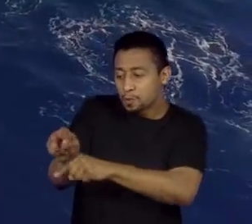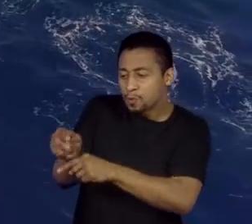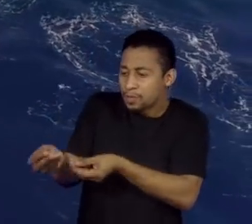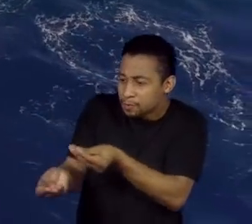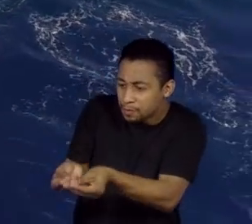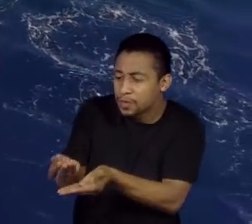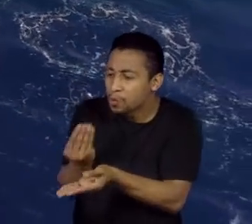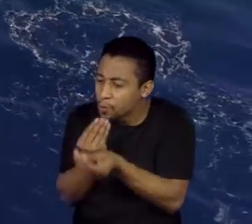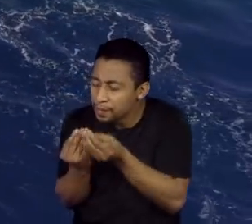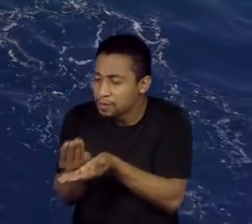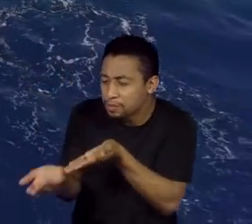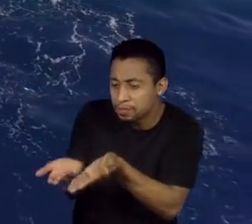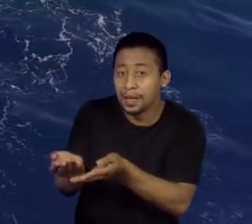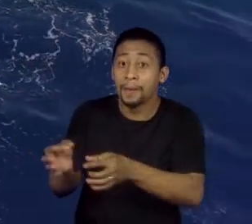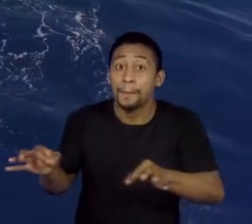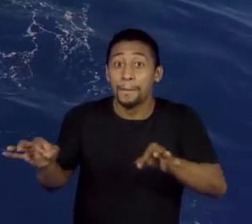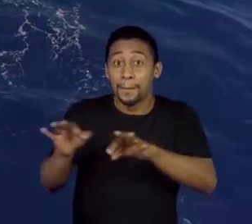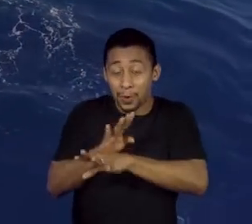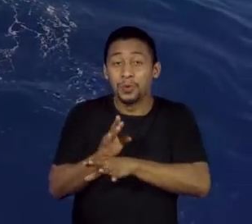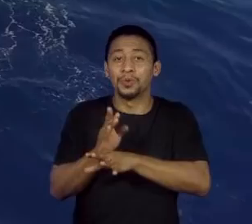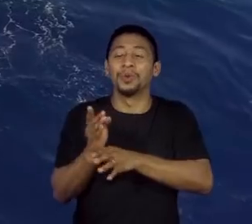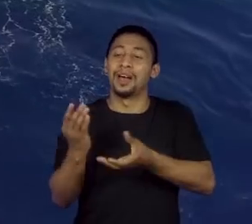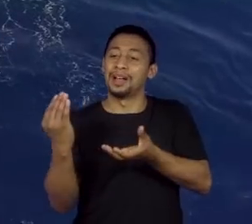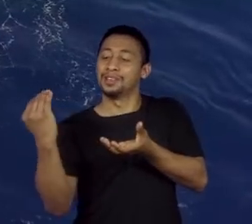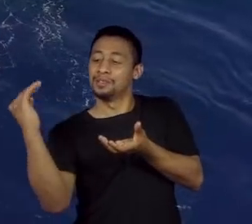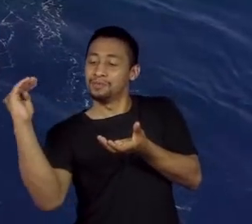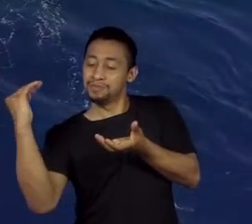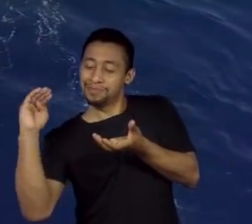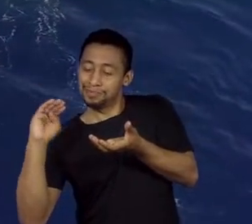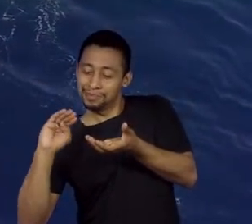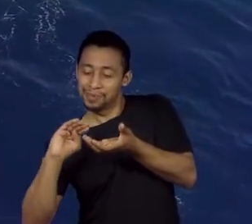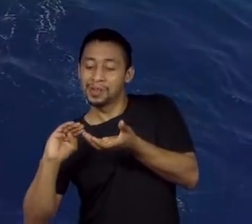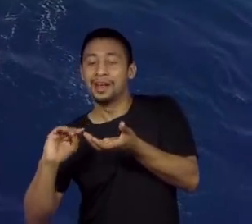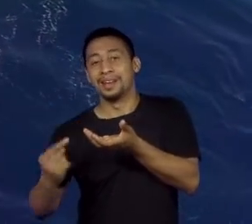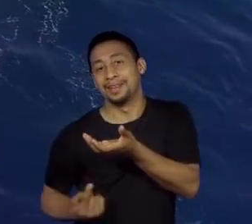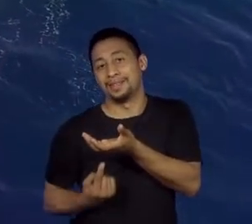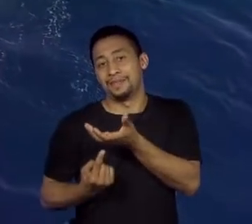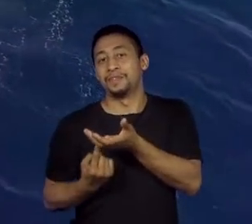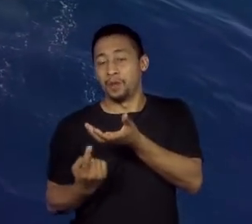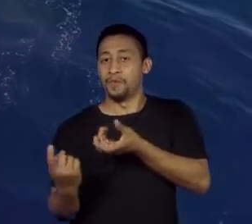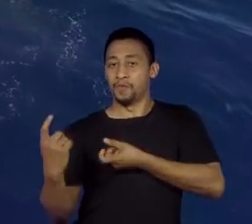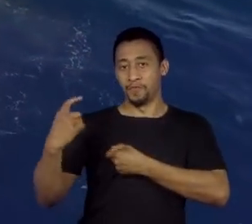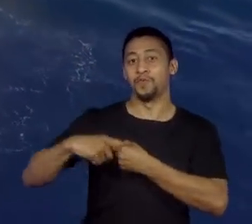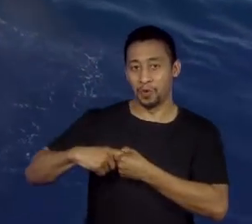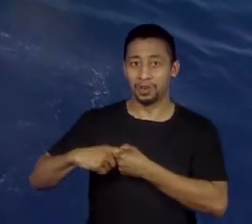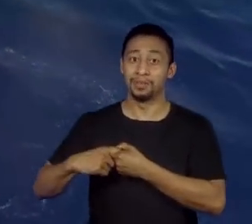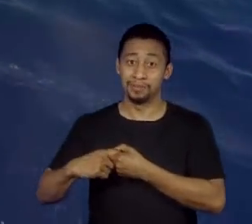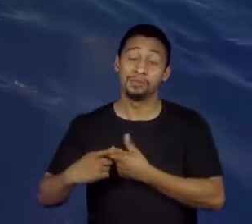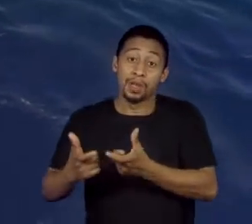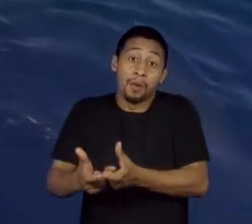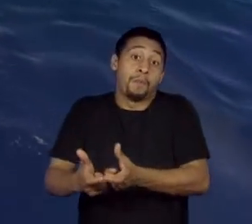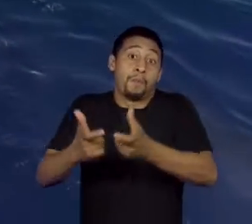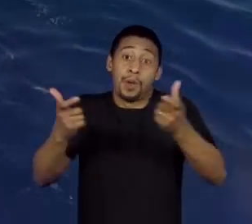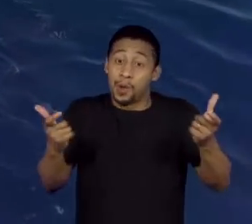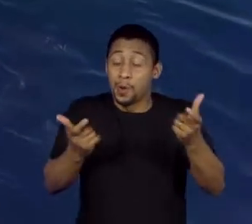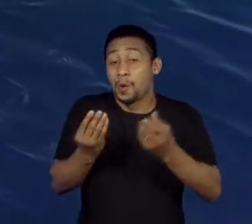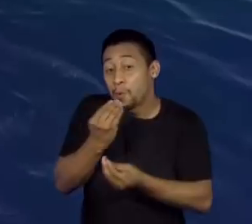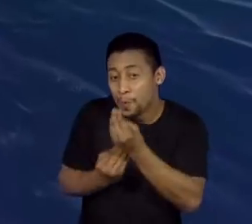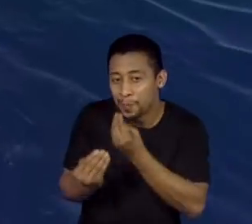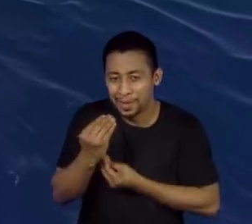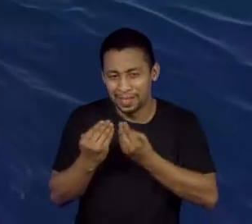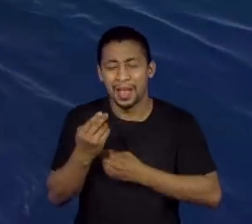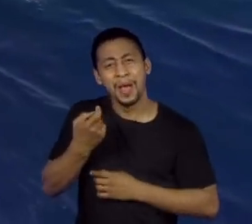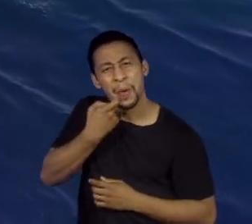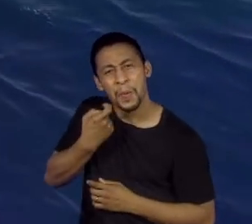migração para a Antártica, onde tem uma maior quantidade de alimento disponível, que é o crio, que é a principal fonte de